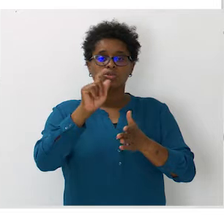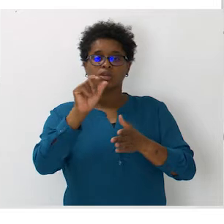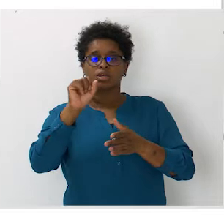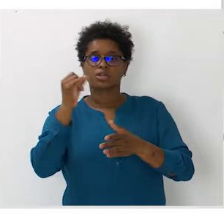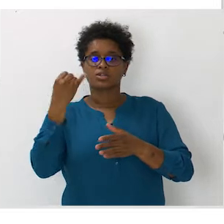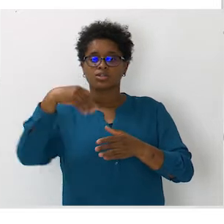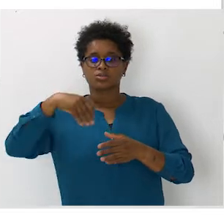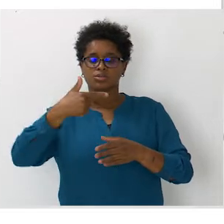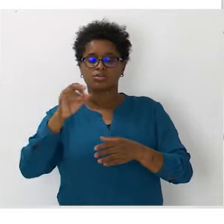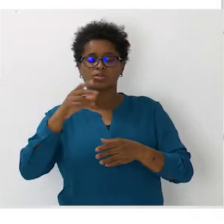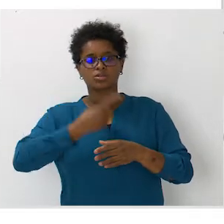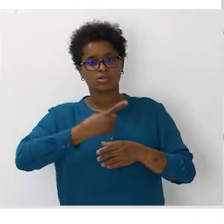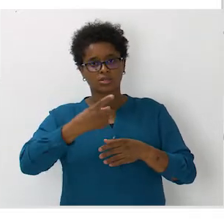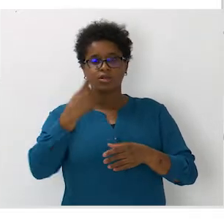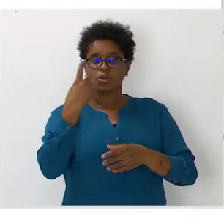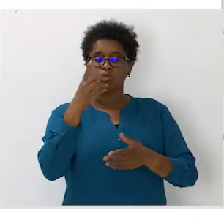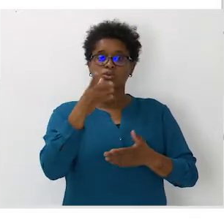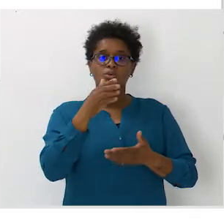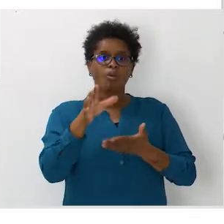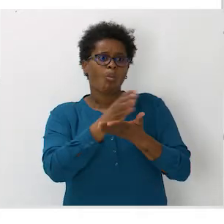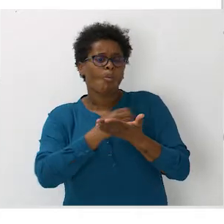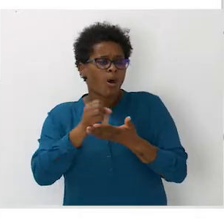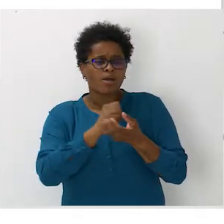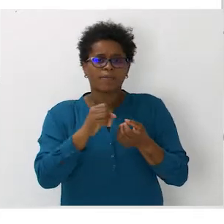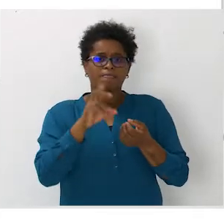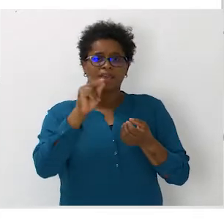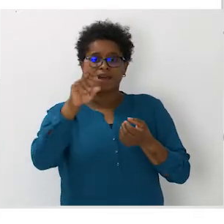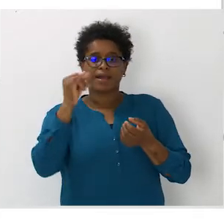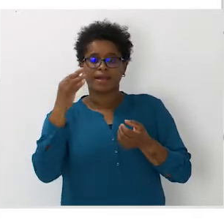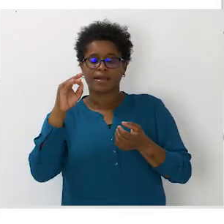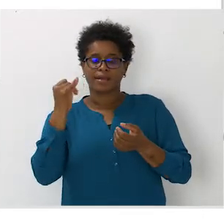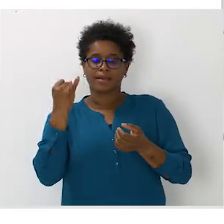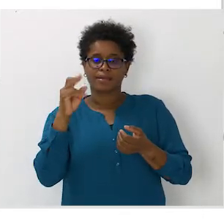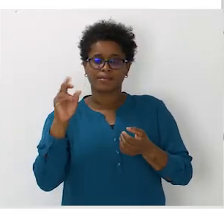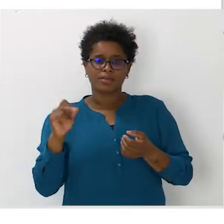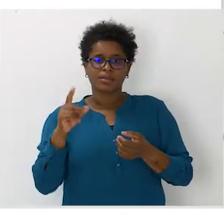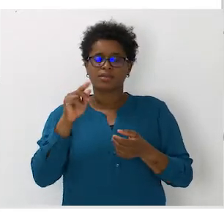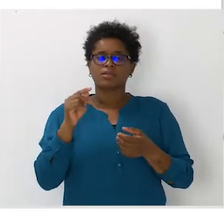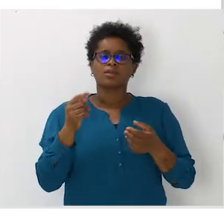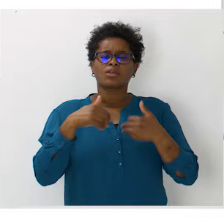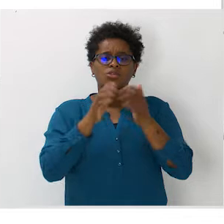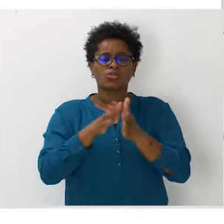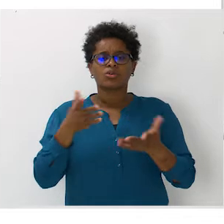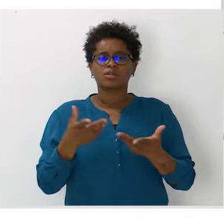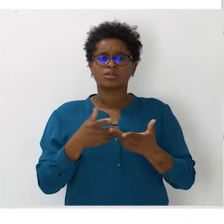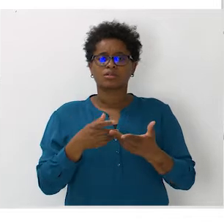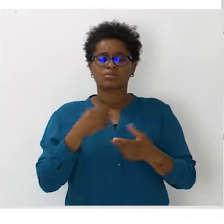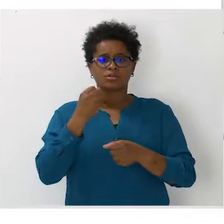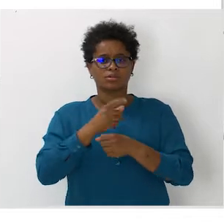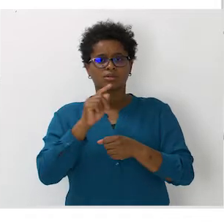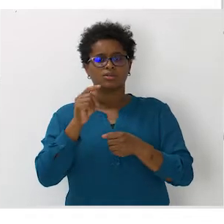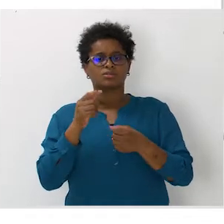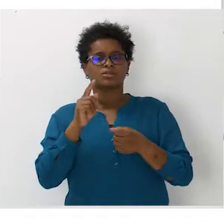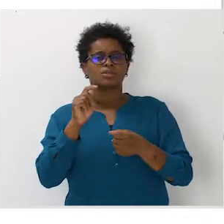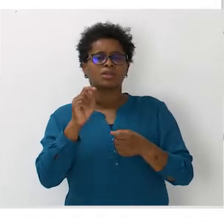um deserto como Líbia e Arábia. Toda a vida econômica egípcia depende da atividade do